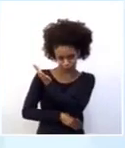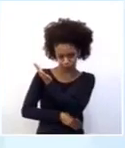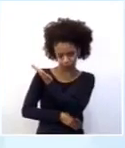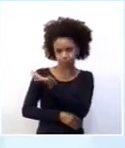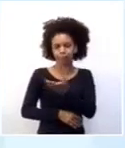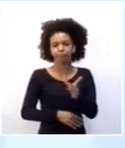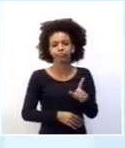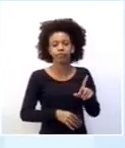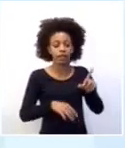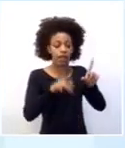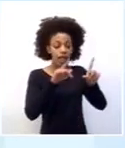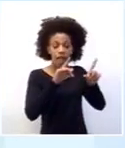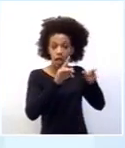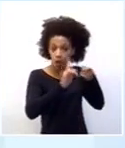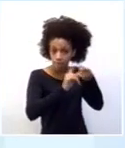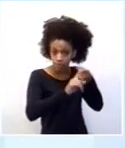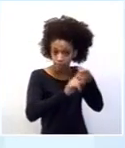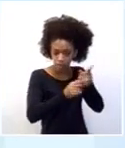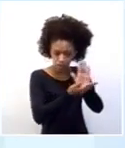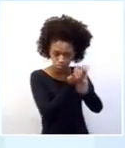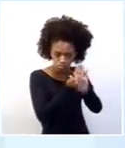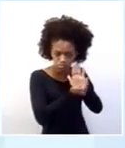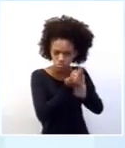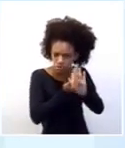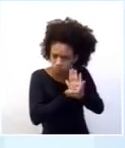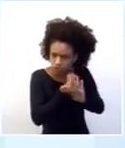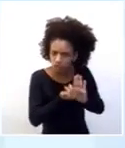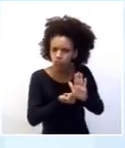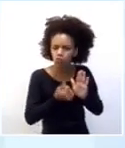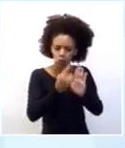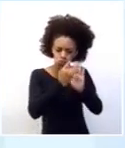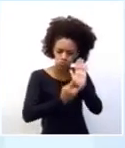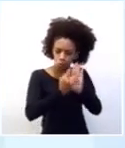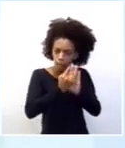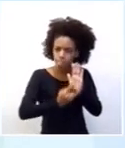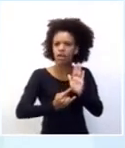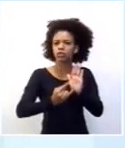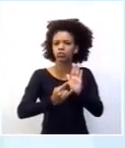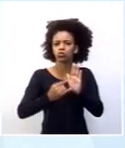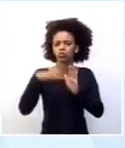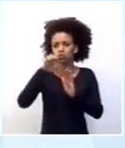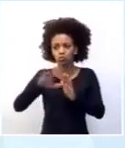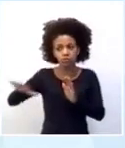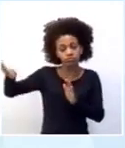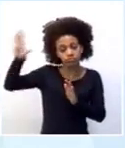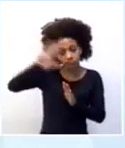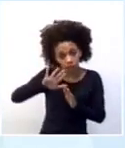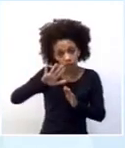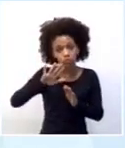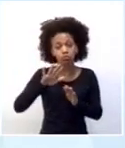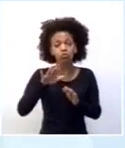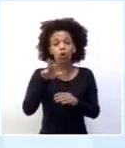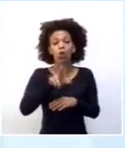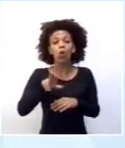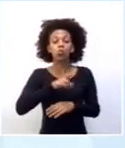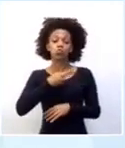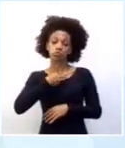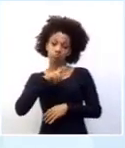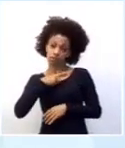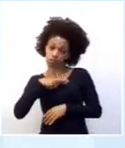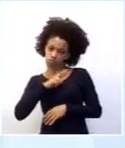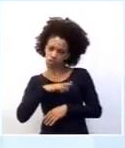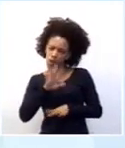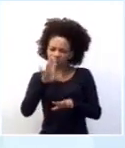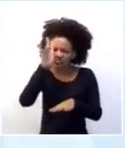ele vai ter uma função ali nos documentos oficiais do Estado, tá? o uso religioso. Então, lembra que a gente falou